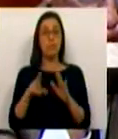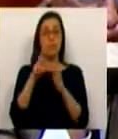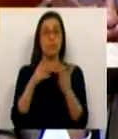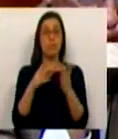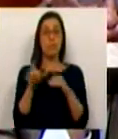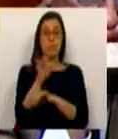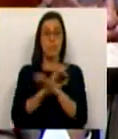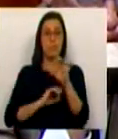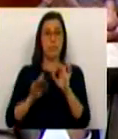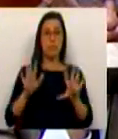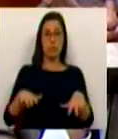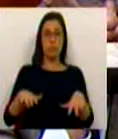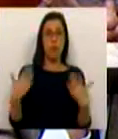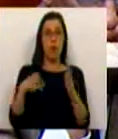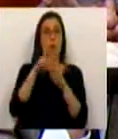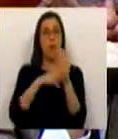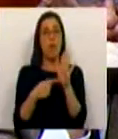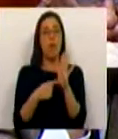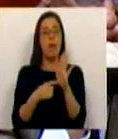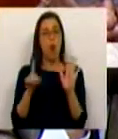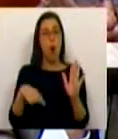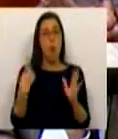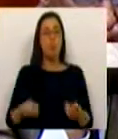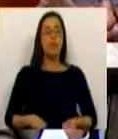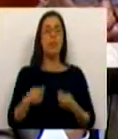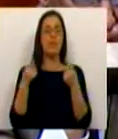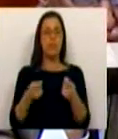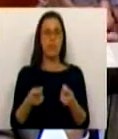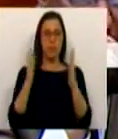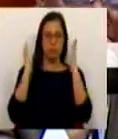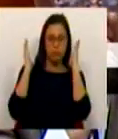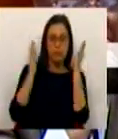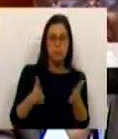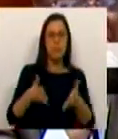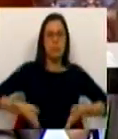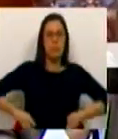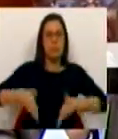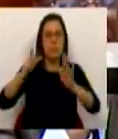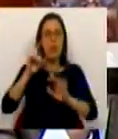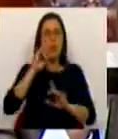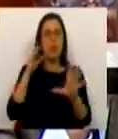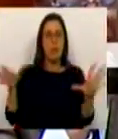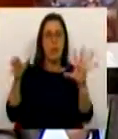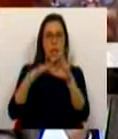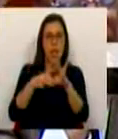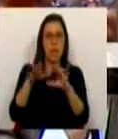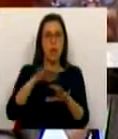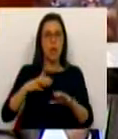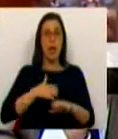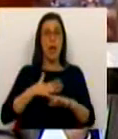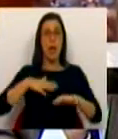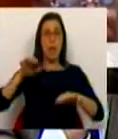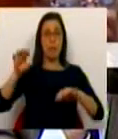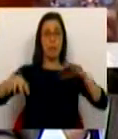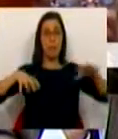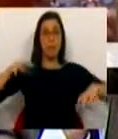regulamentos comunitários permitiam para que houvesse investimento nas rodovias, para assegurar a ligação das zonas